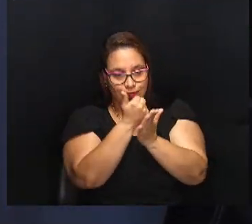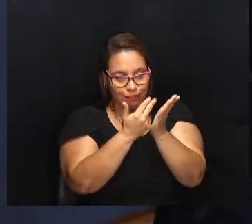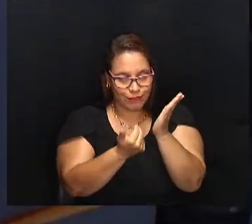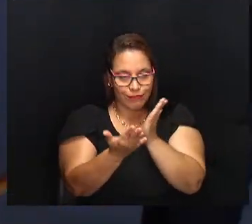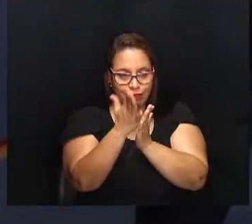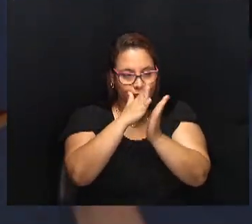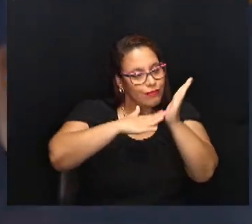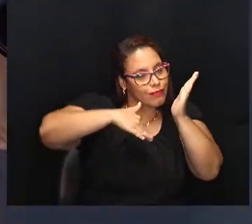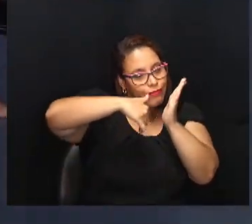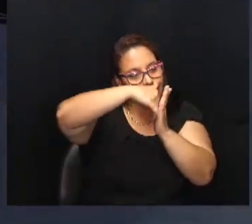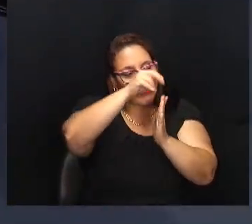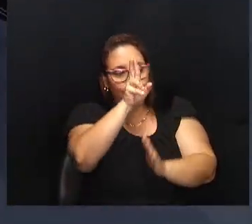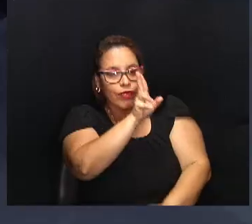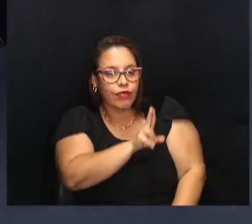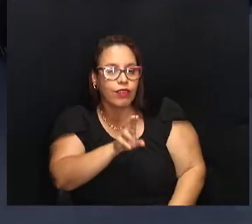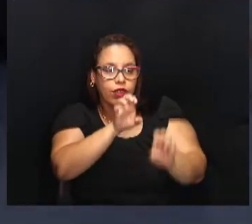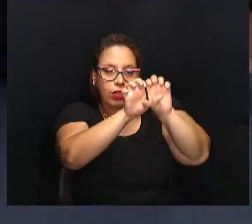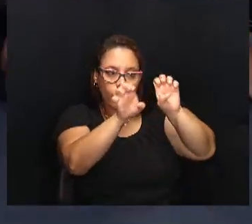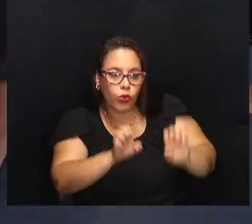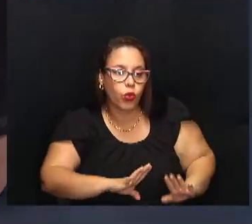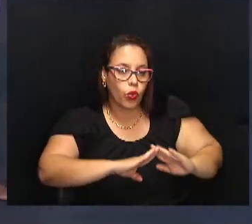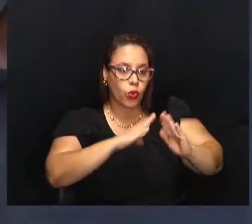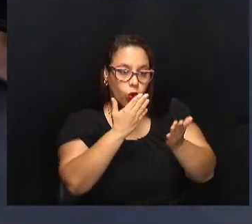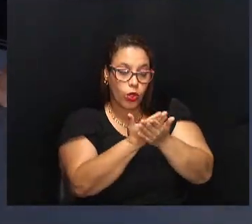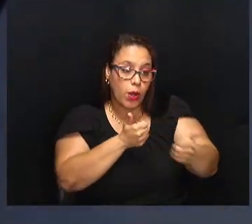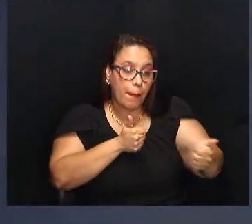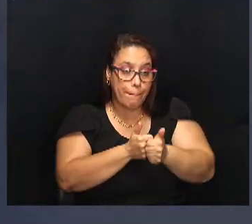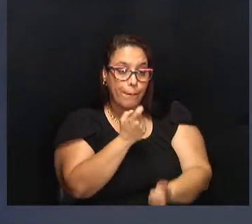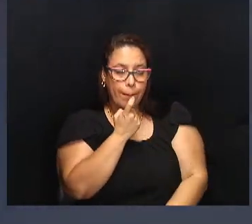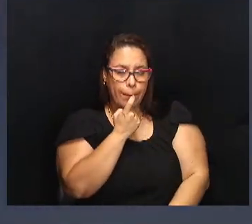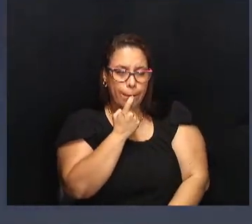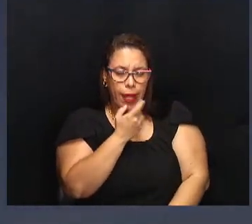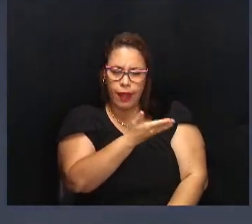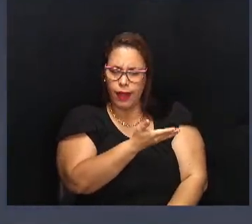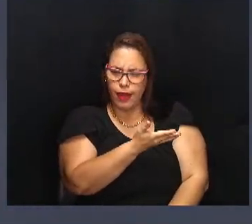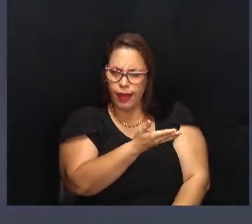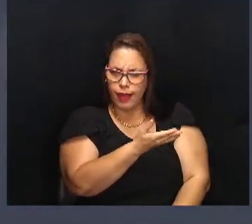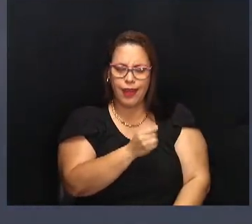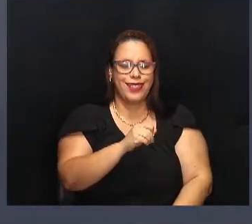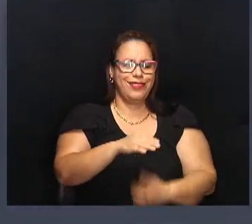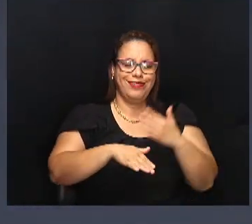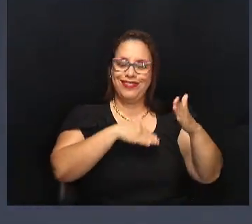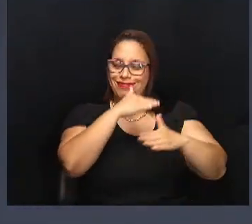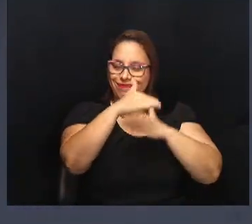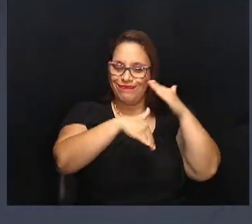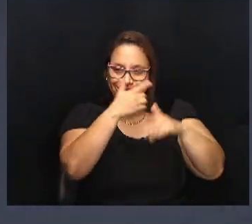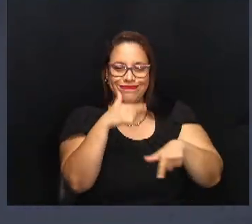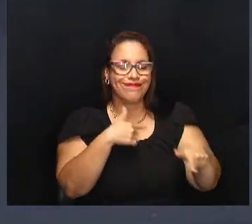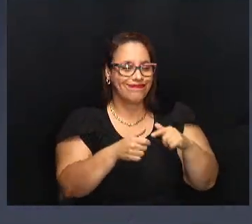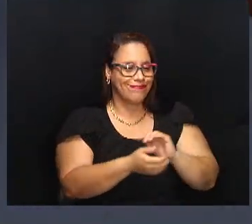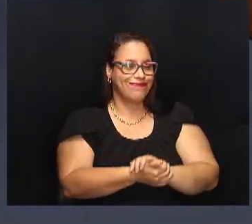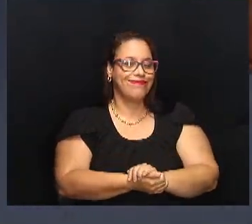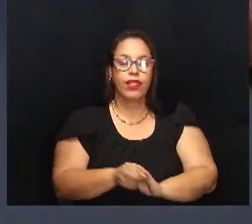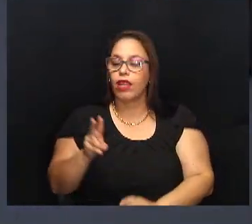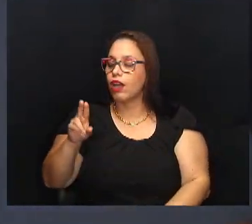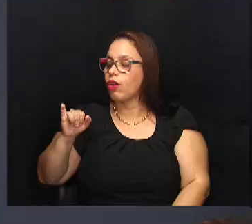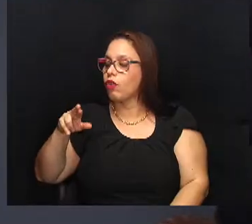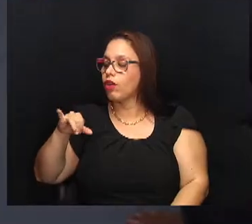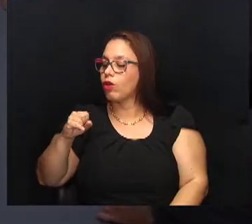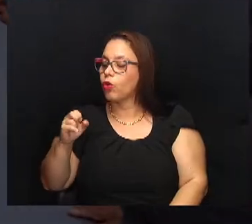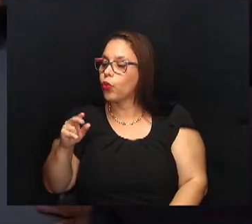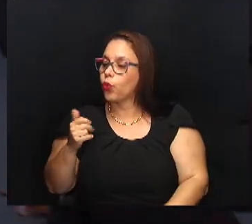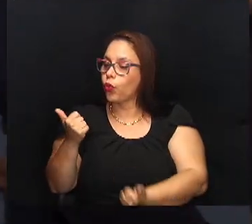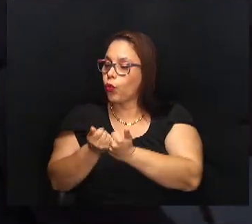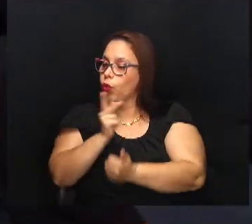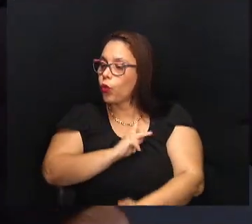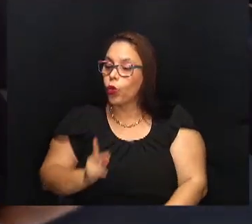a gente utiliza da estrutura da escola, aqui próximo, né, onde a gente consegue desenvolver esse trabalho também. E Vinícius, como